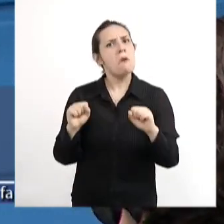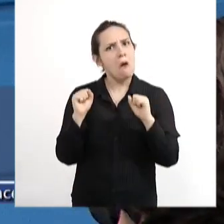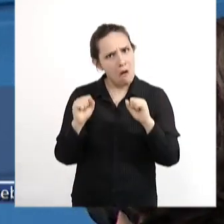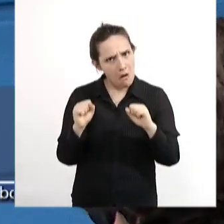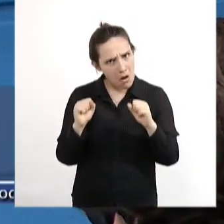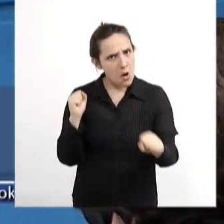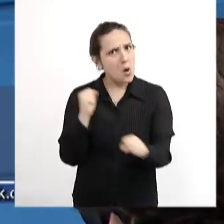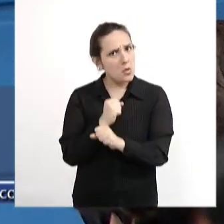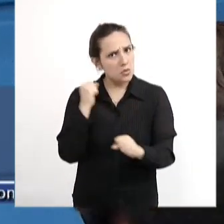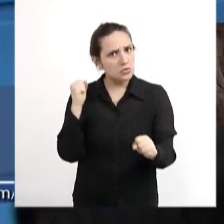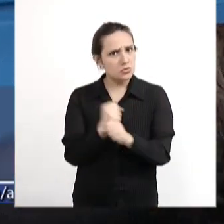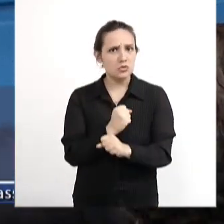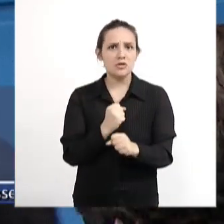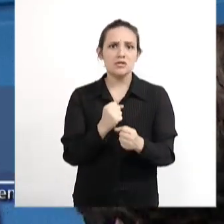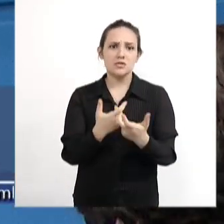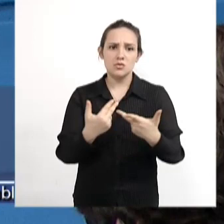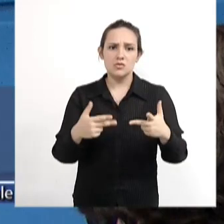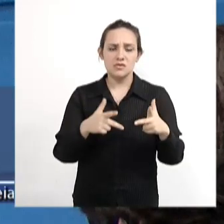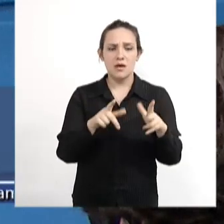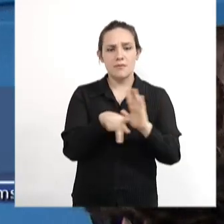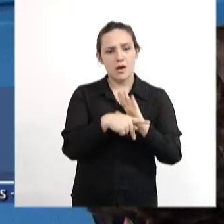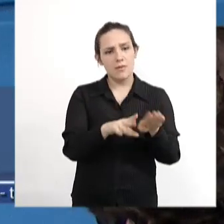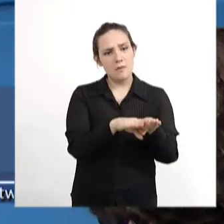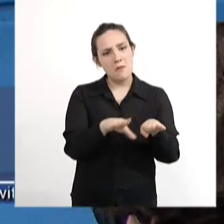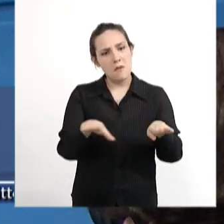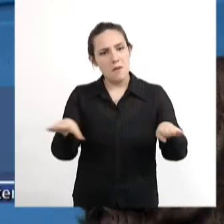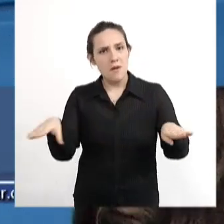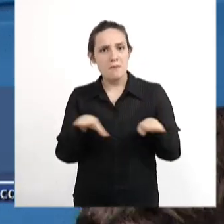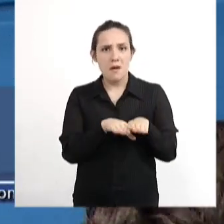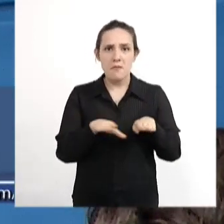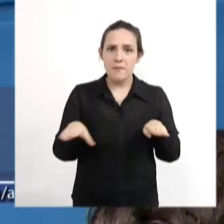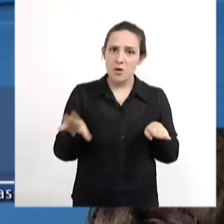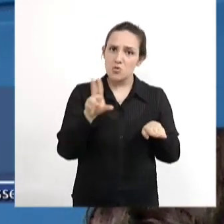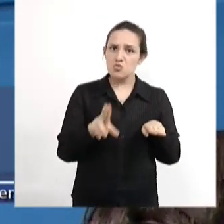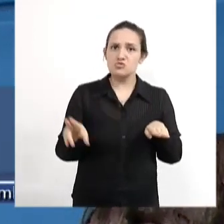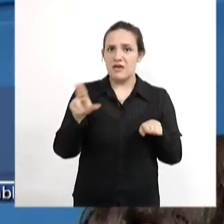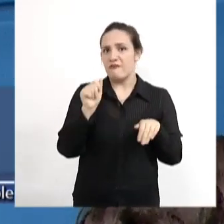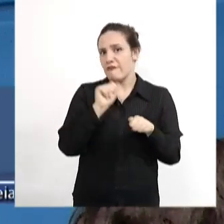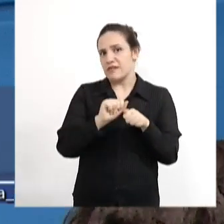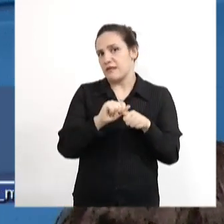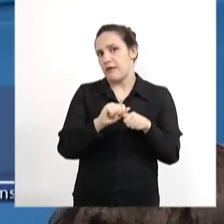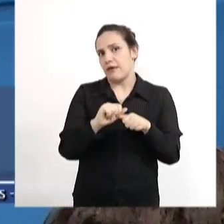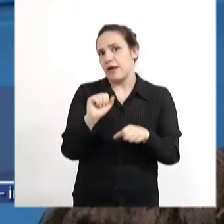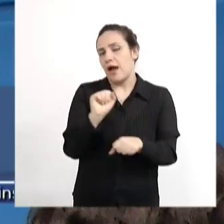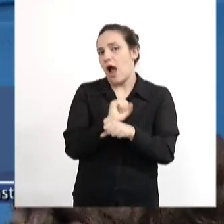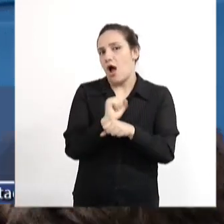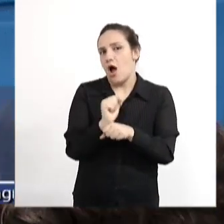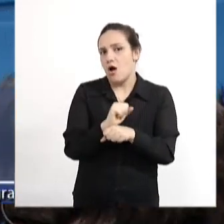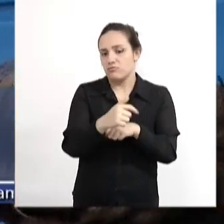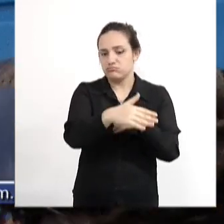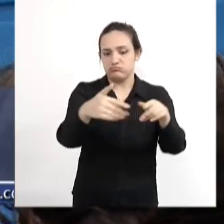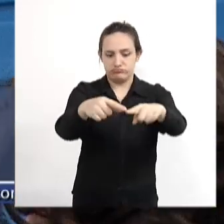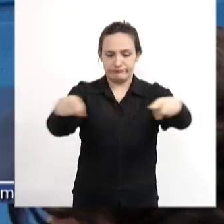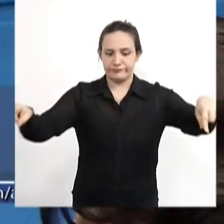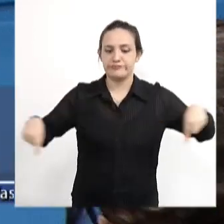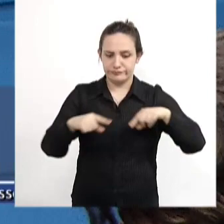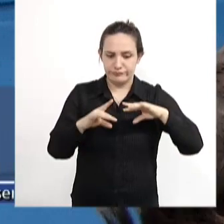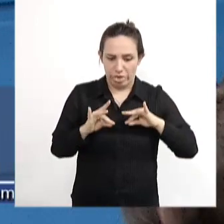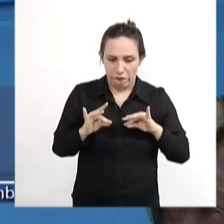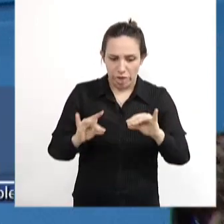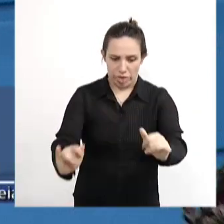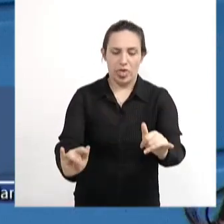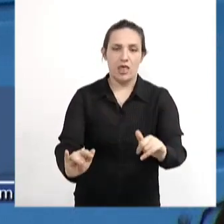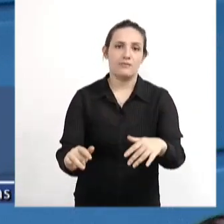de veículos. A notícia que tramita no IMASul o processo